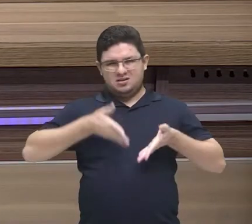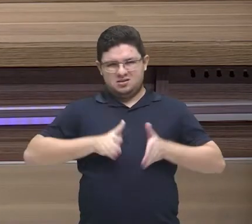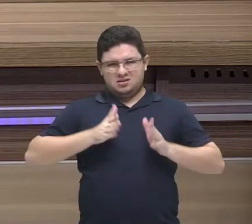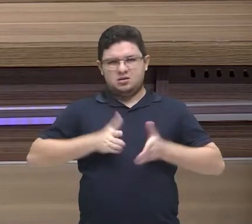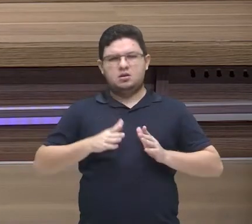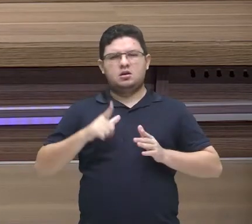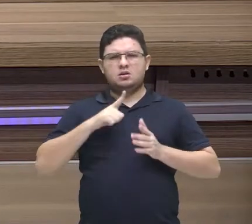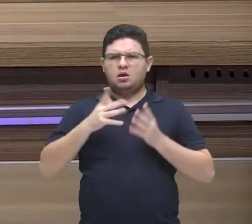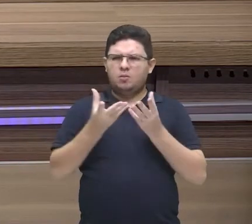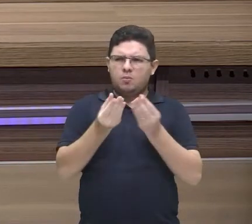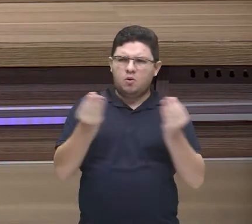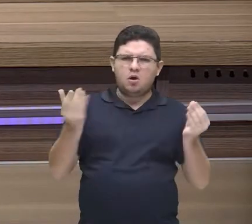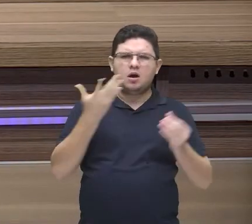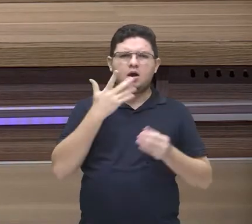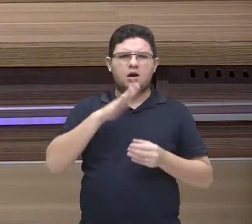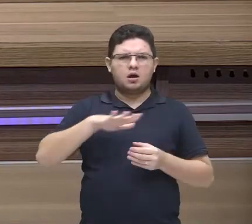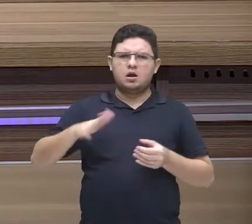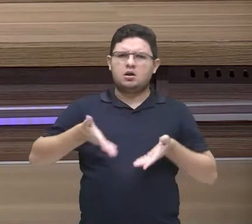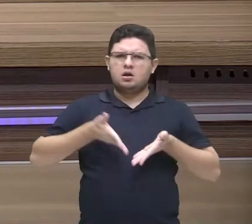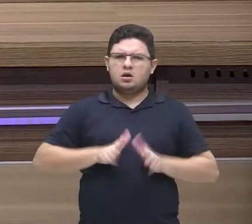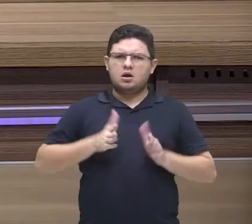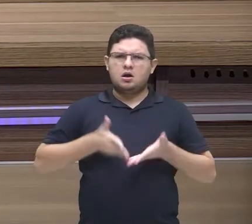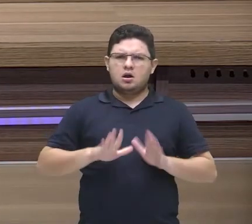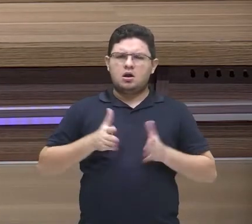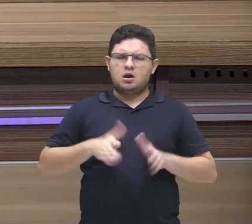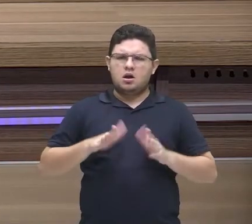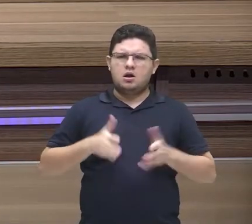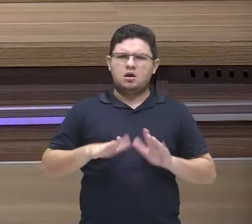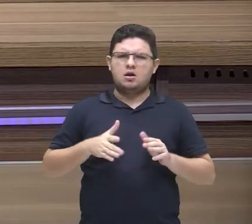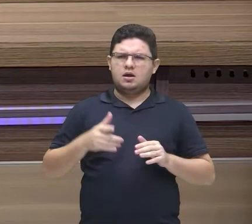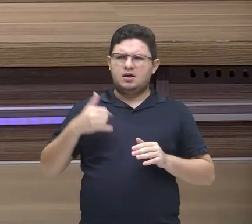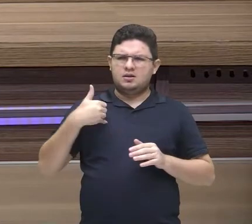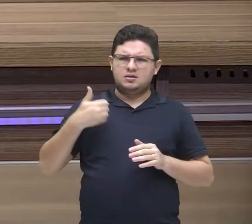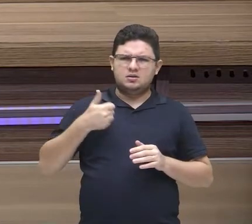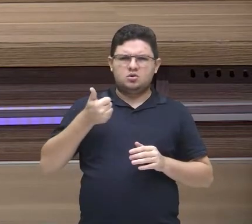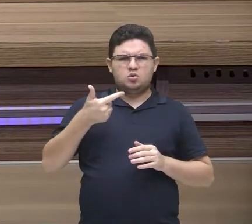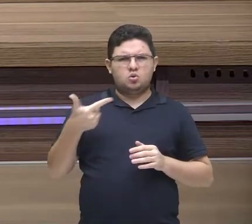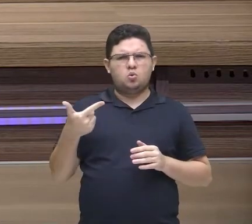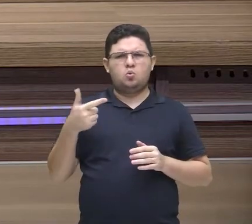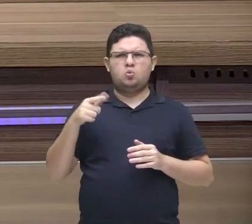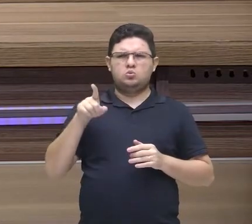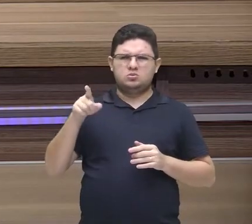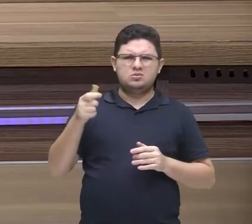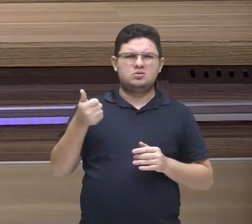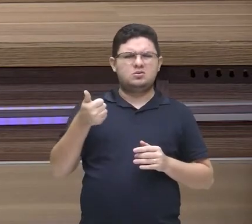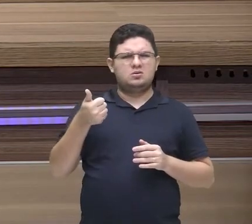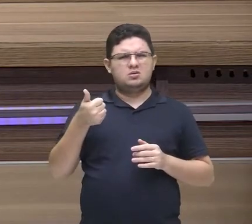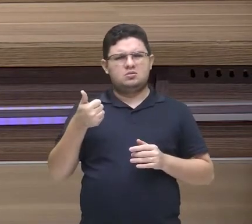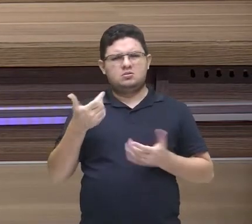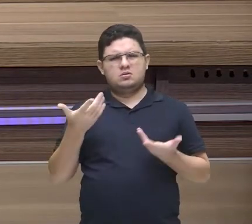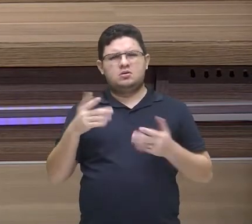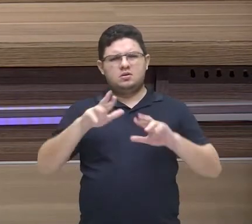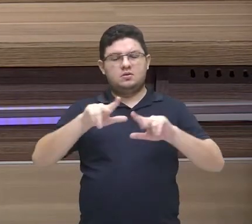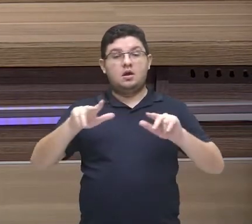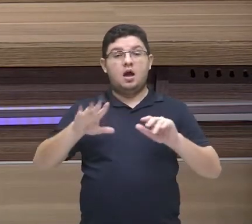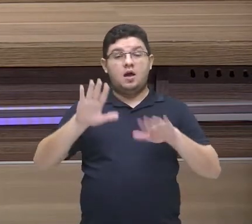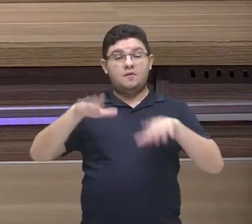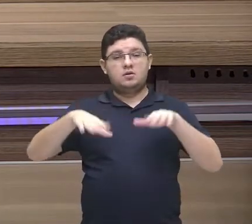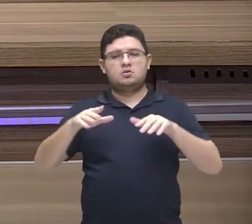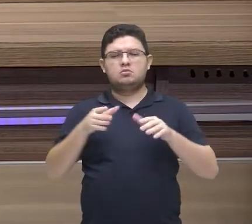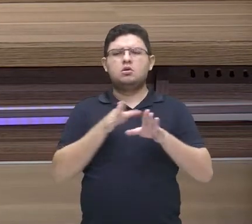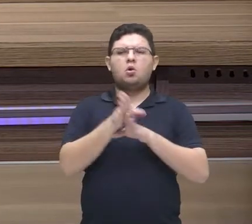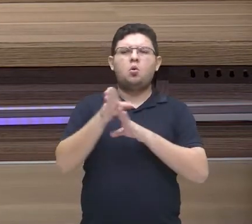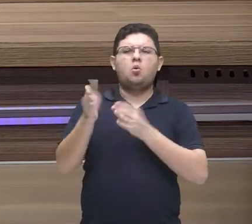assim, e pedi para afastar, tinha muita gente na sala, assim, eu pedi para que, olha, fica só a mãe, o